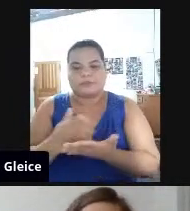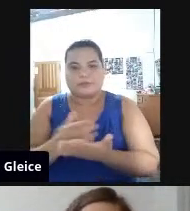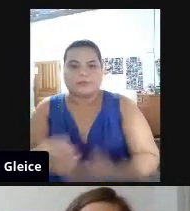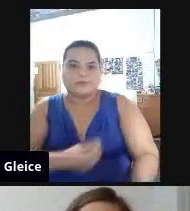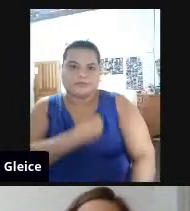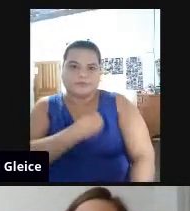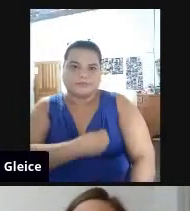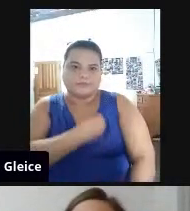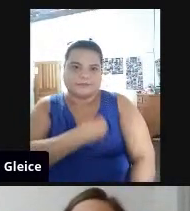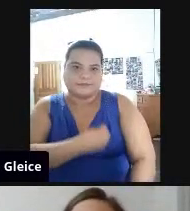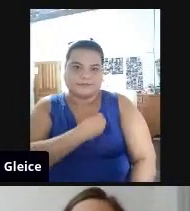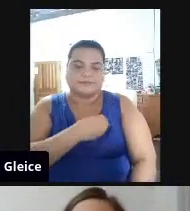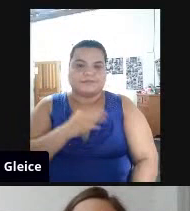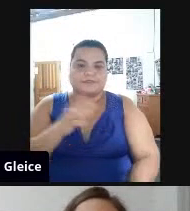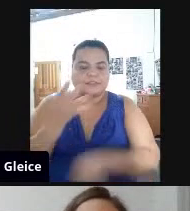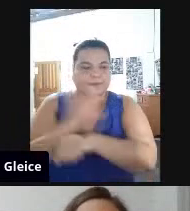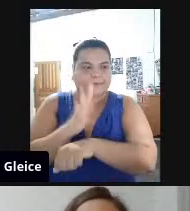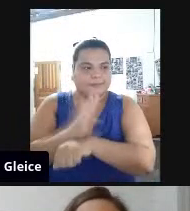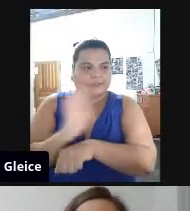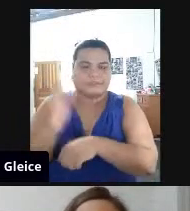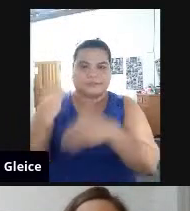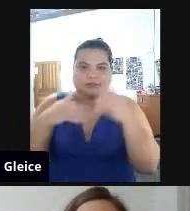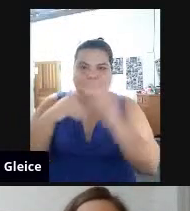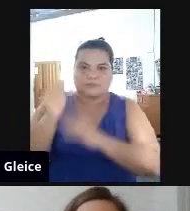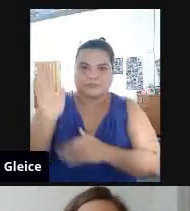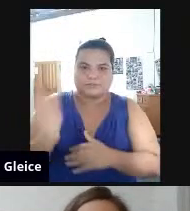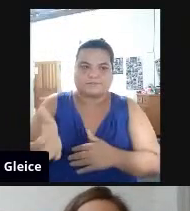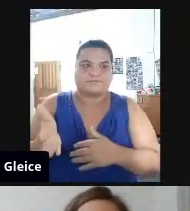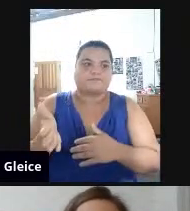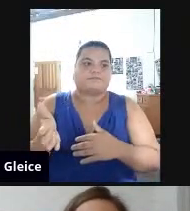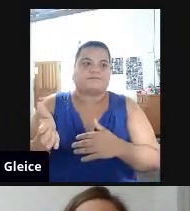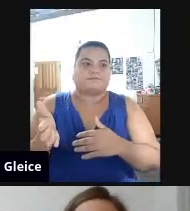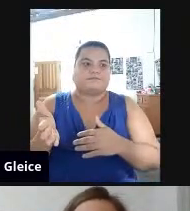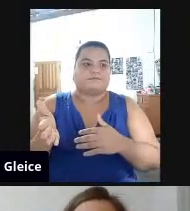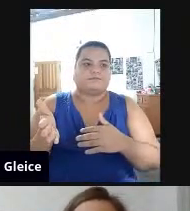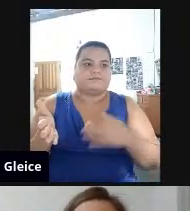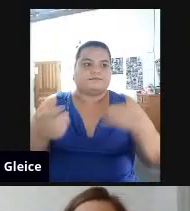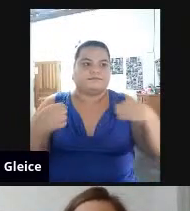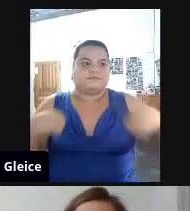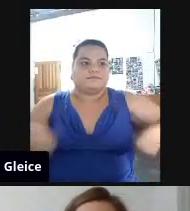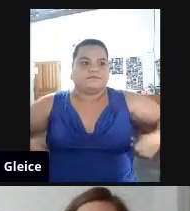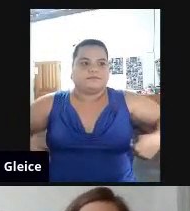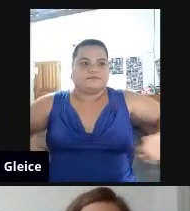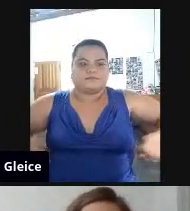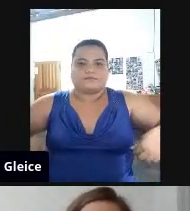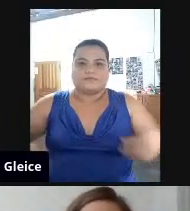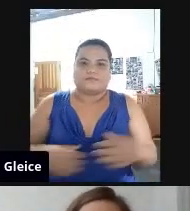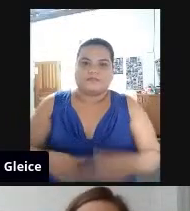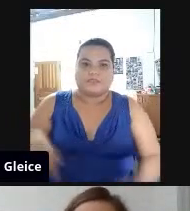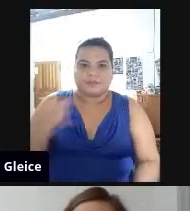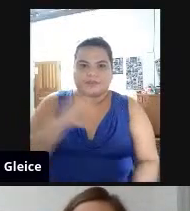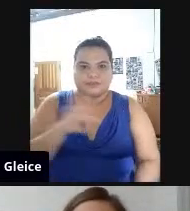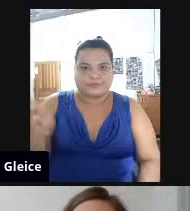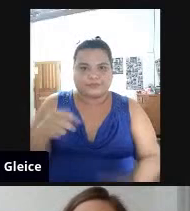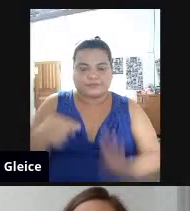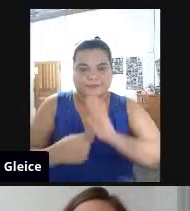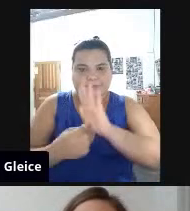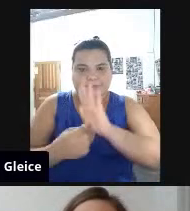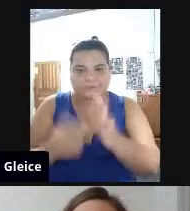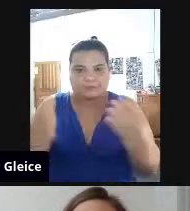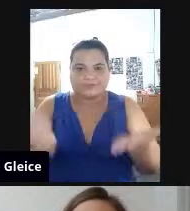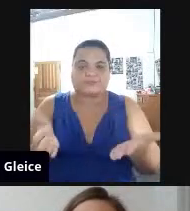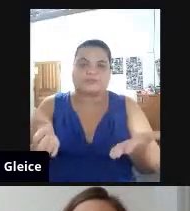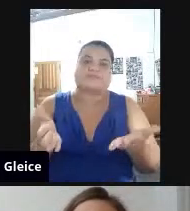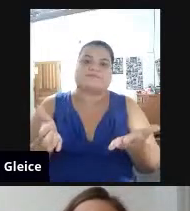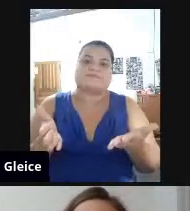sua prática, né? Então, aqui tem um pouco do meu currículo, como a professora Flávia já me apresentou, não vou repetir,